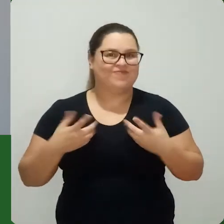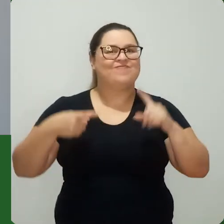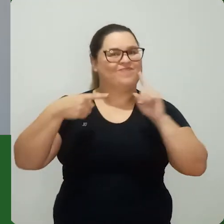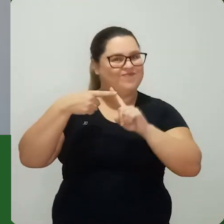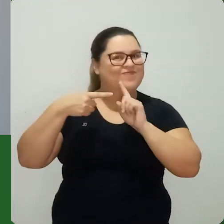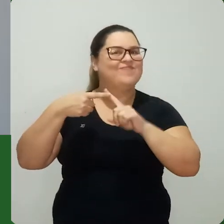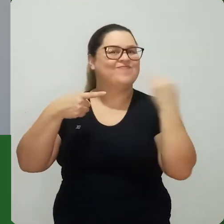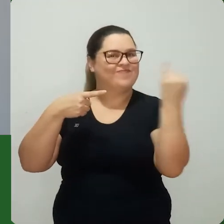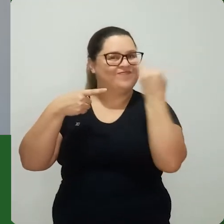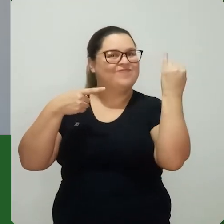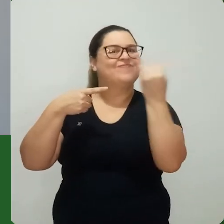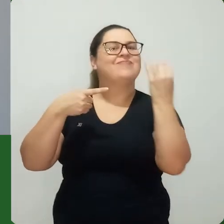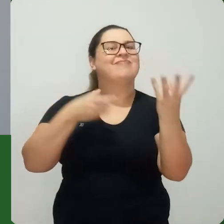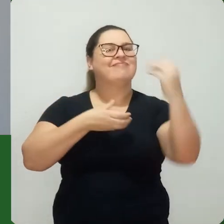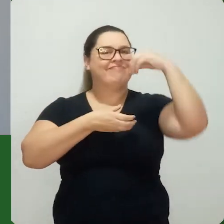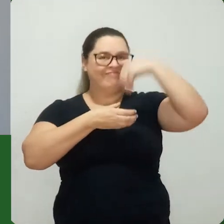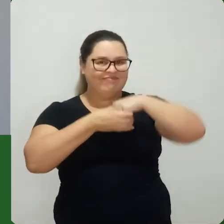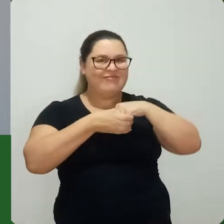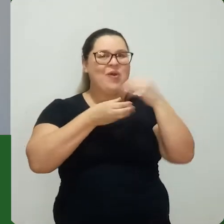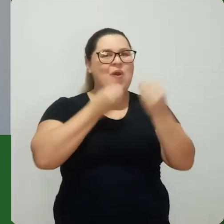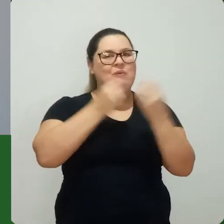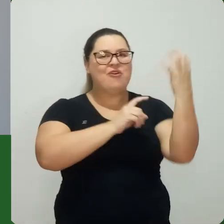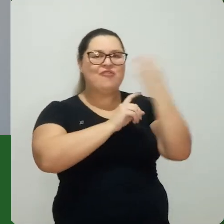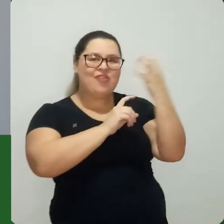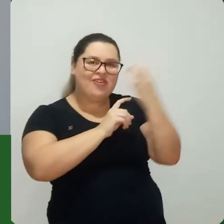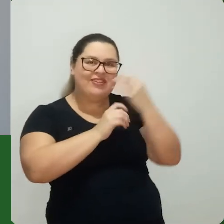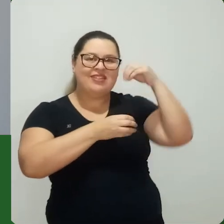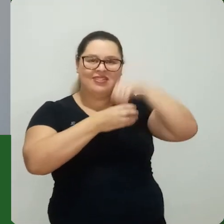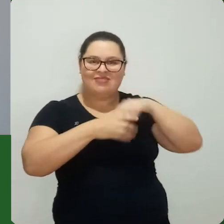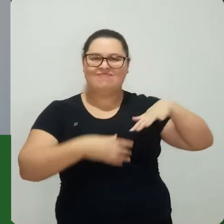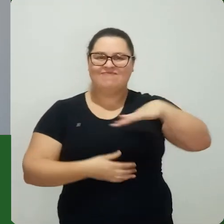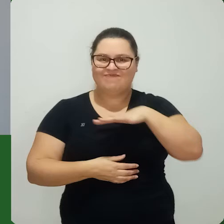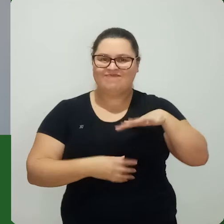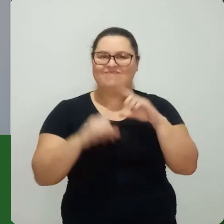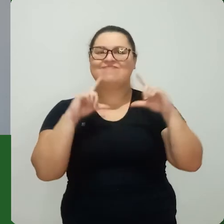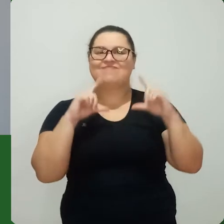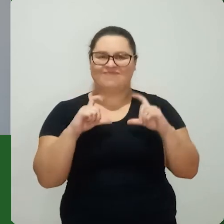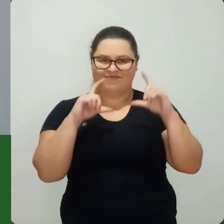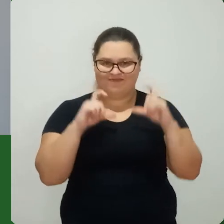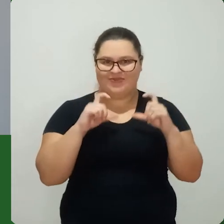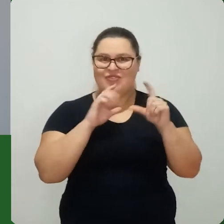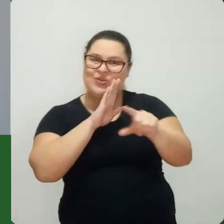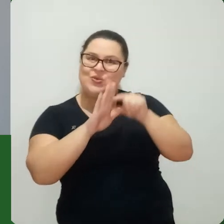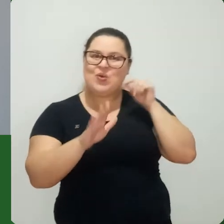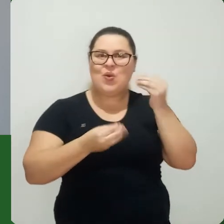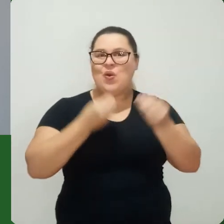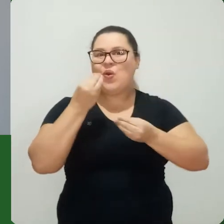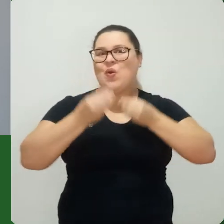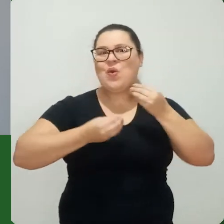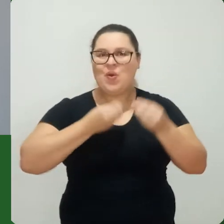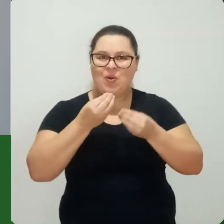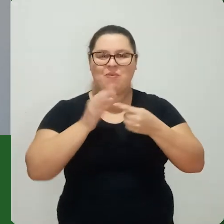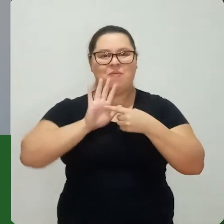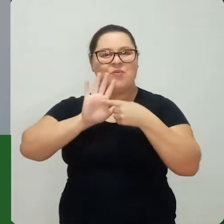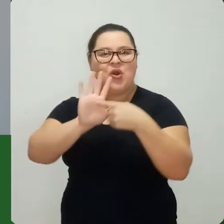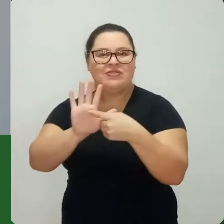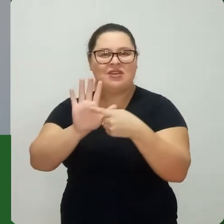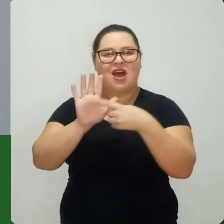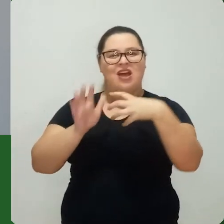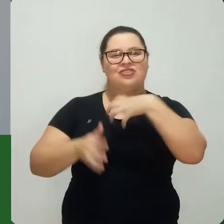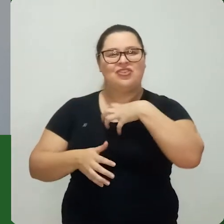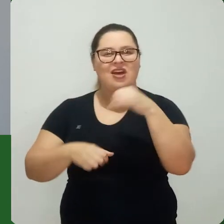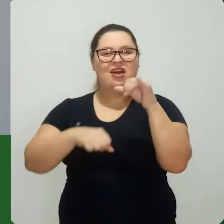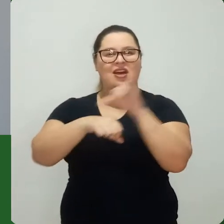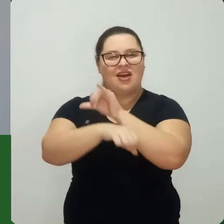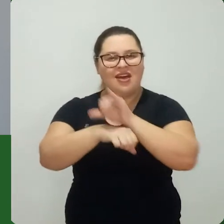completamente como um influenciador da fotografia, porque você vai optar por demonstrar algo de uma forma ou de outra forma, você